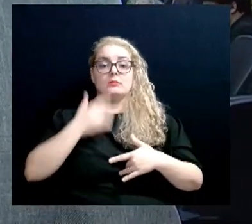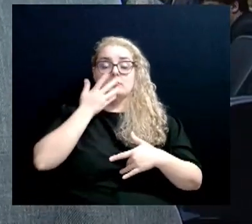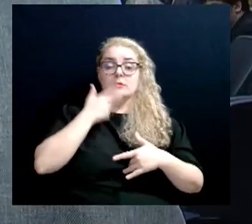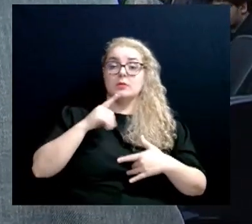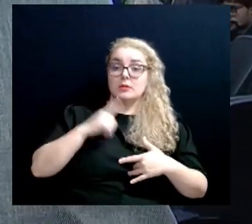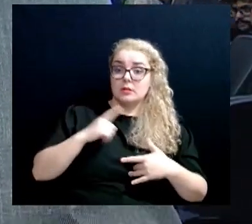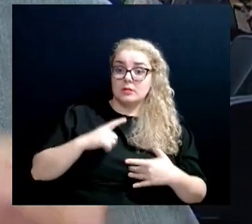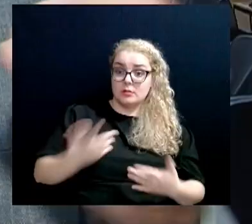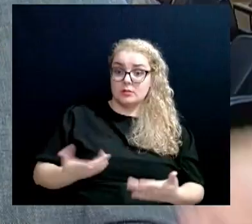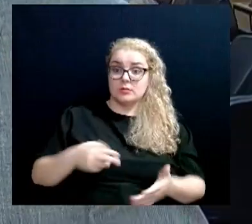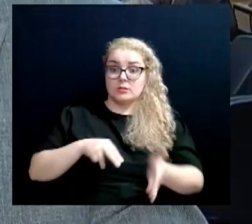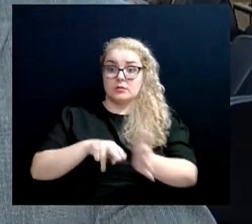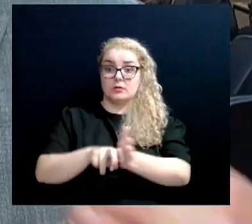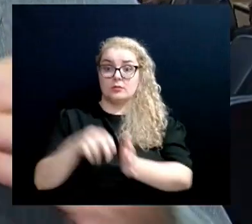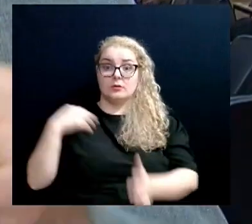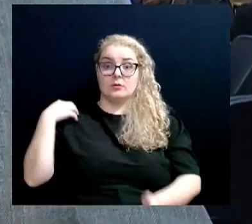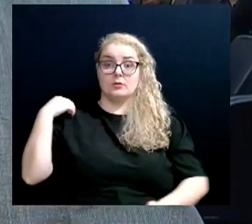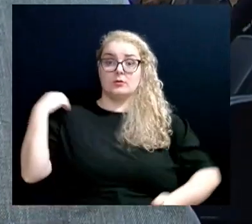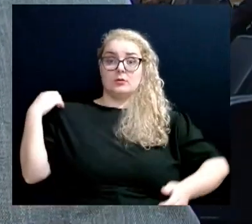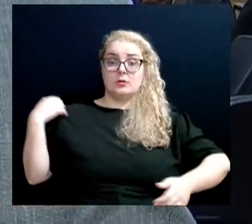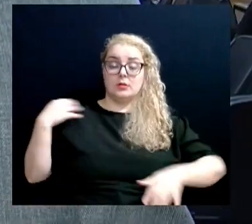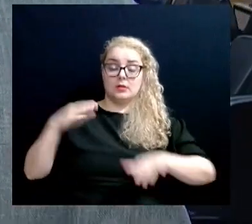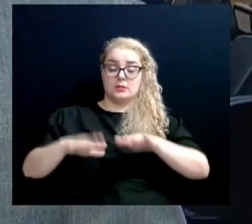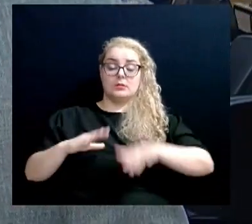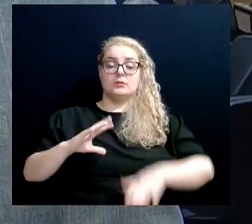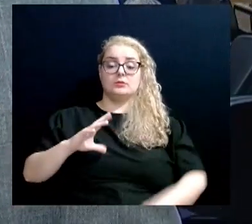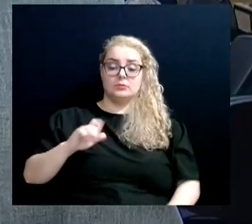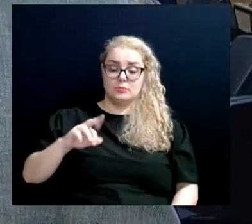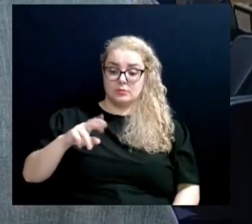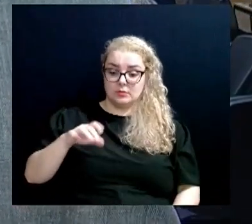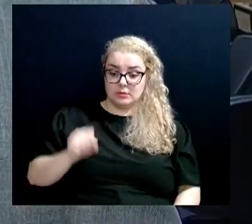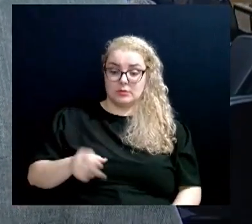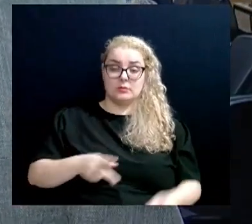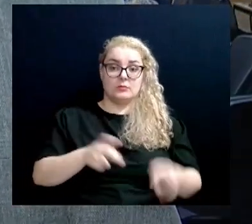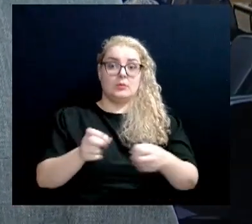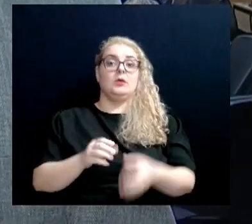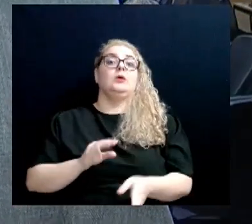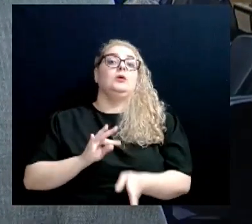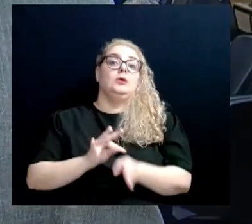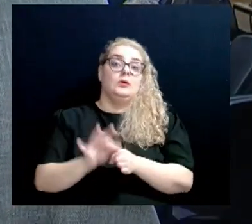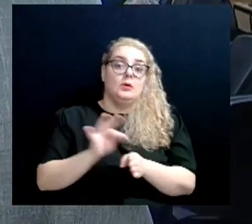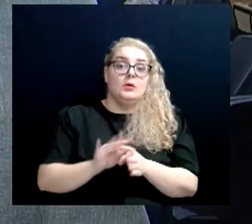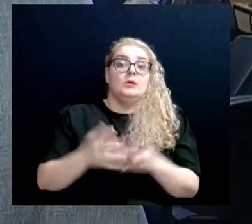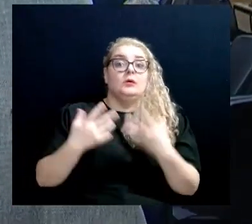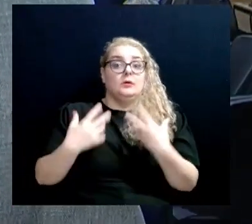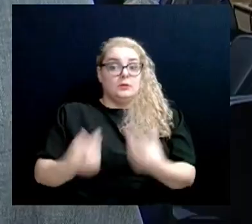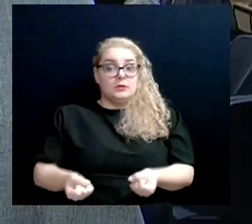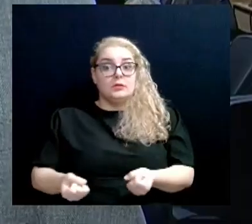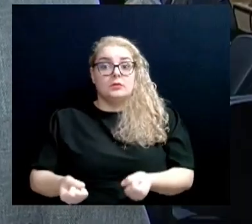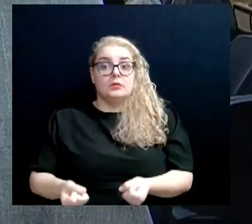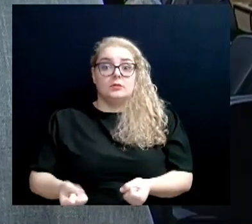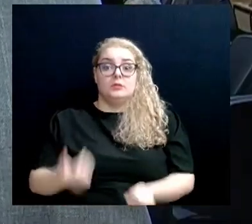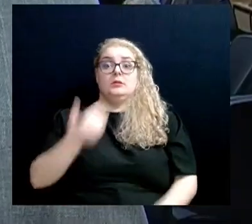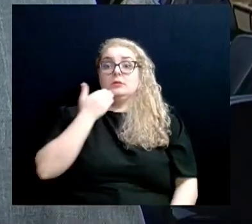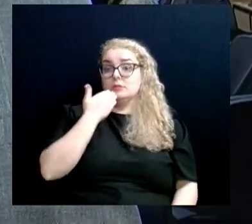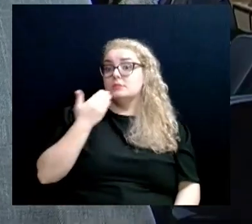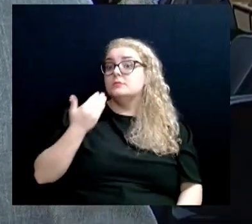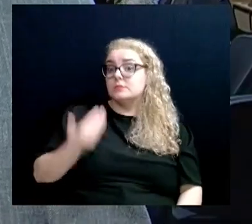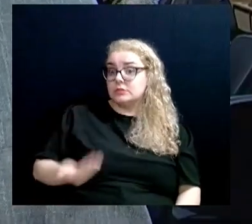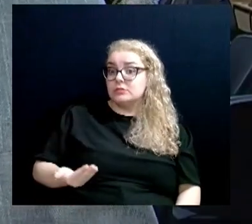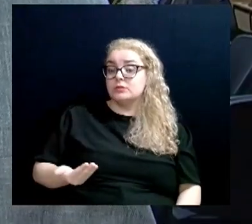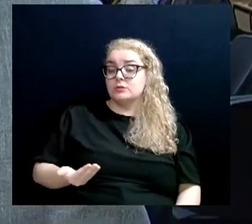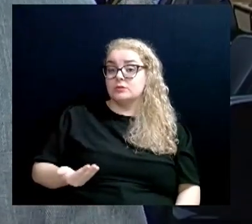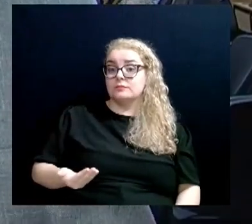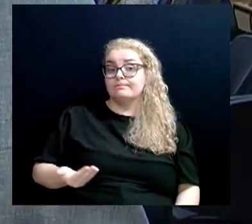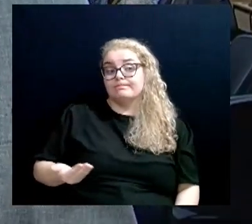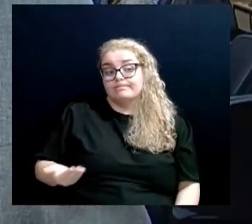seu diagnóstico. Às vezes o CRAS percebe, às vezes o Conselho Tutelar recebe essa demanda, mas a